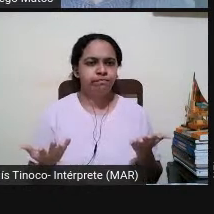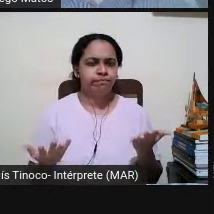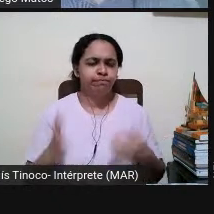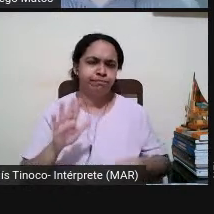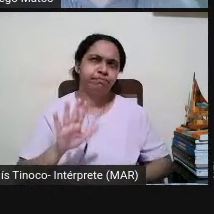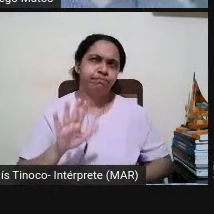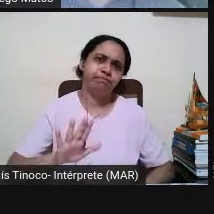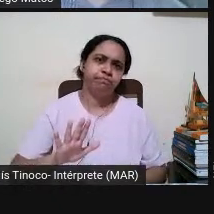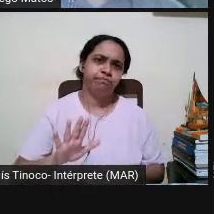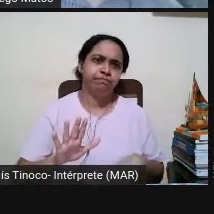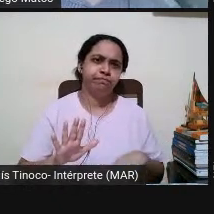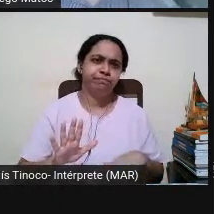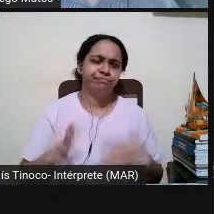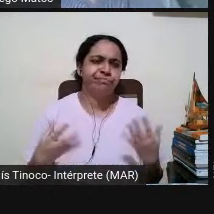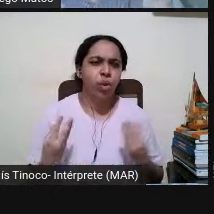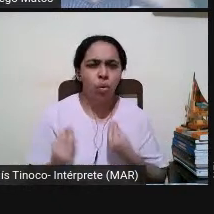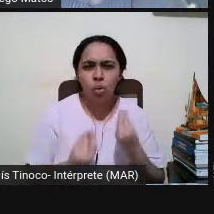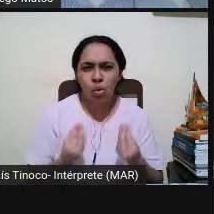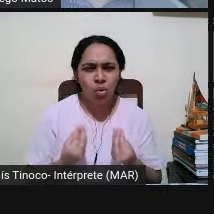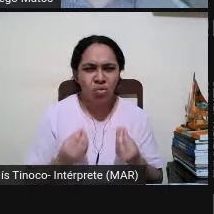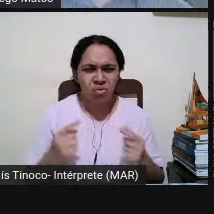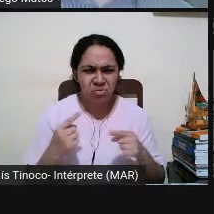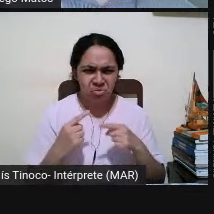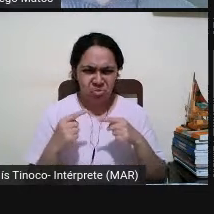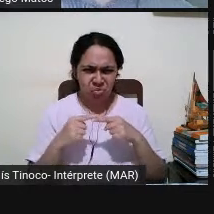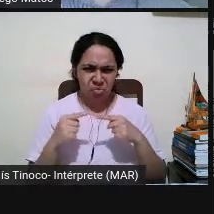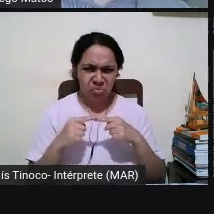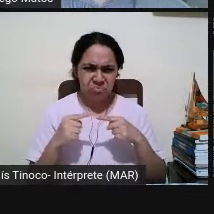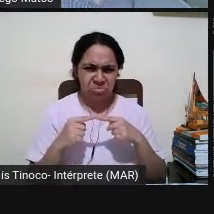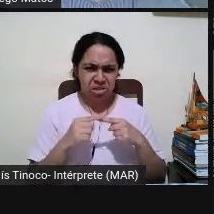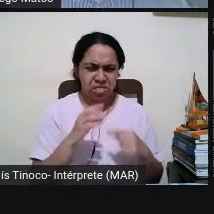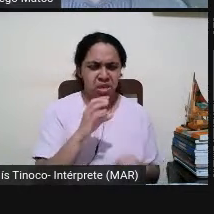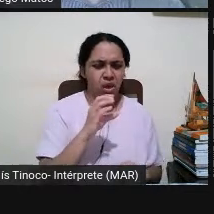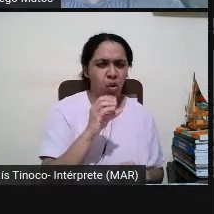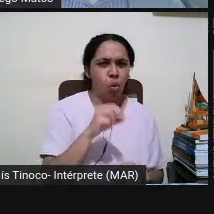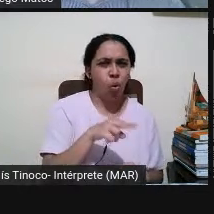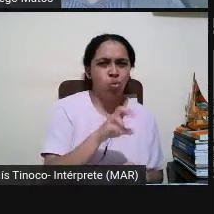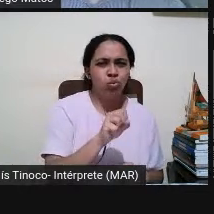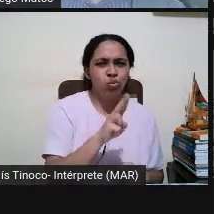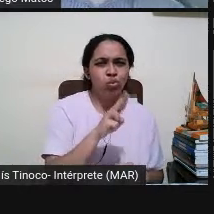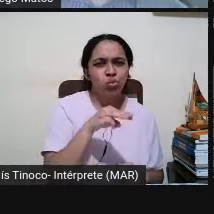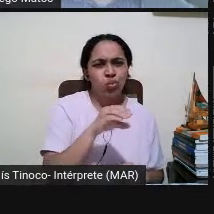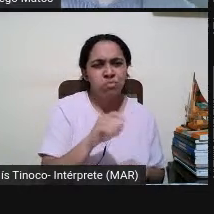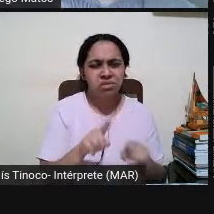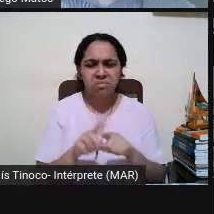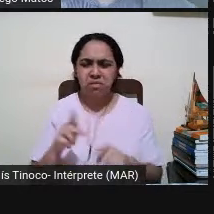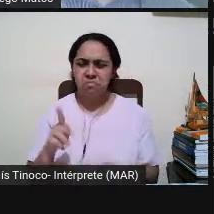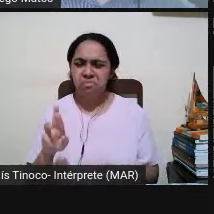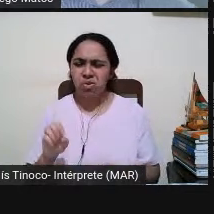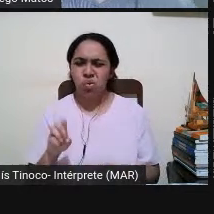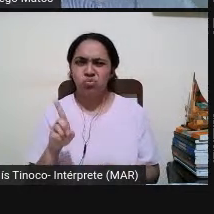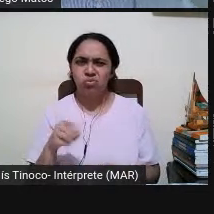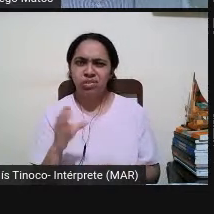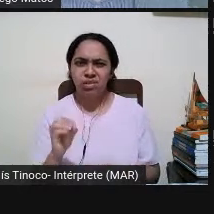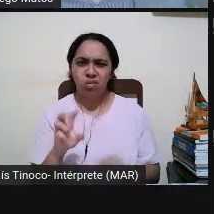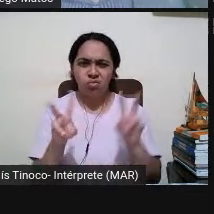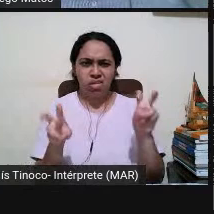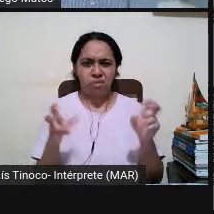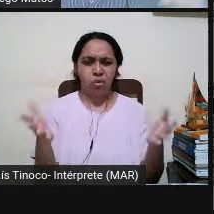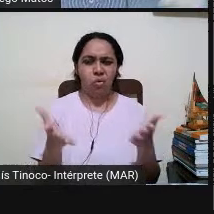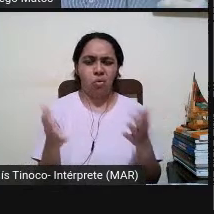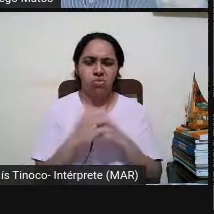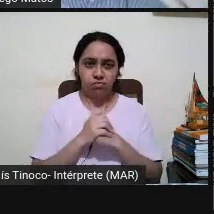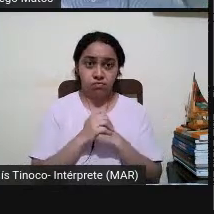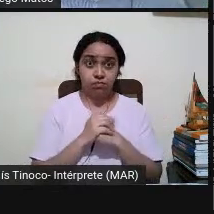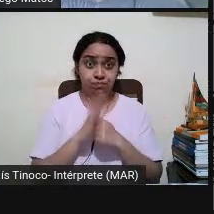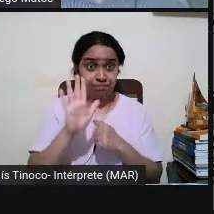Mas afinal de contas fiquei com isso daí tem a ver com produção e consumo sustentáveis gente uma das coisas que toda vez que